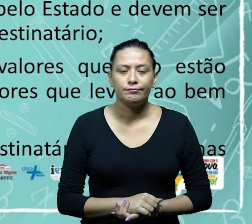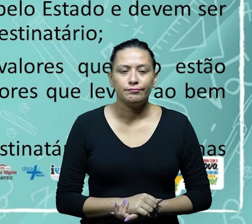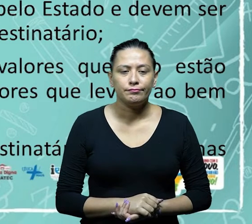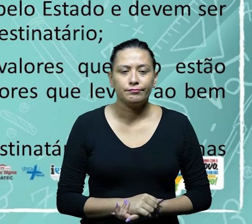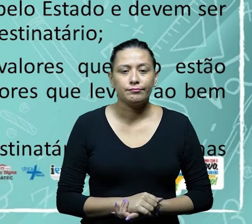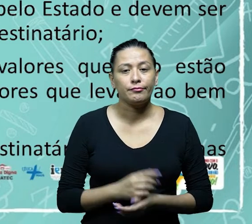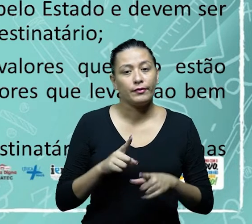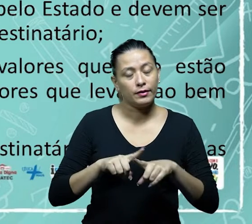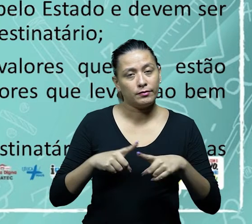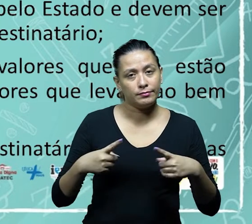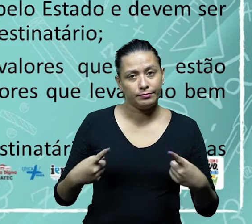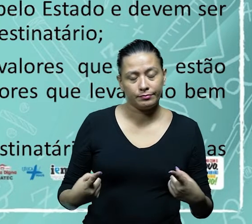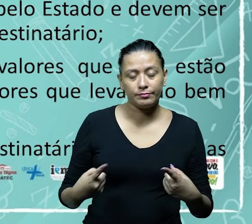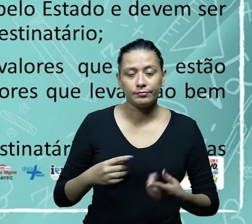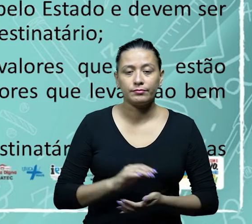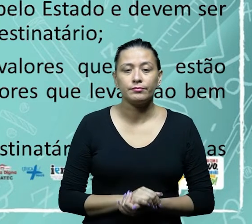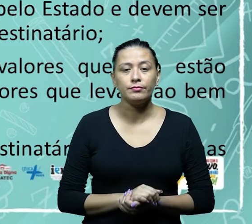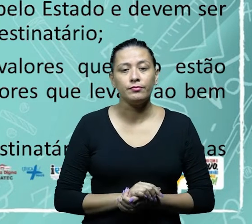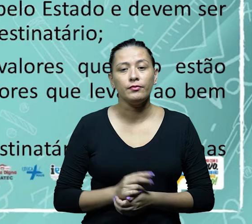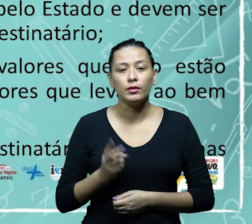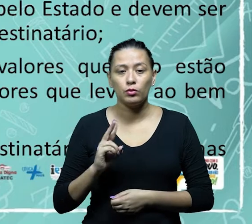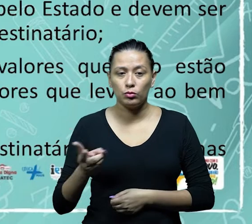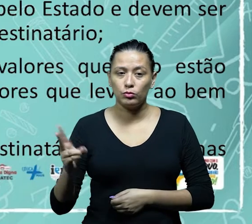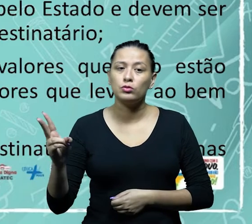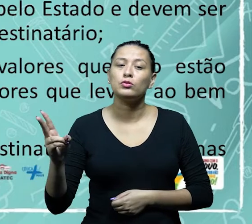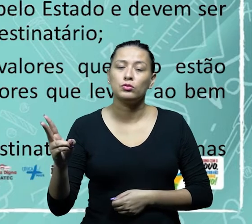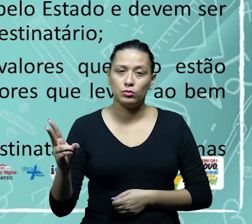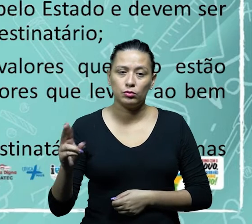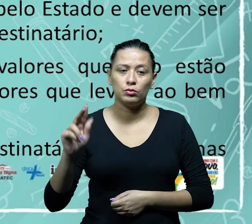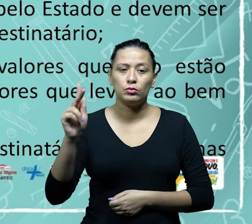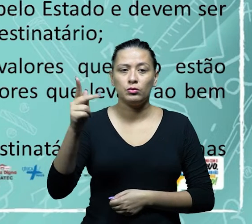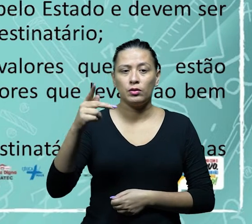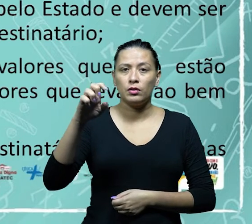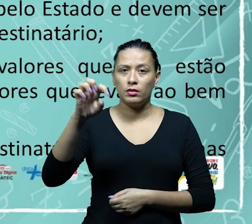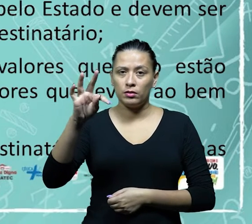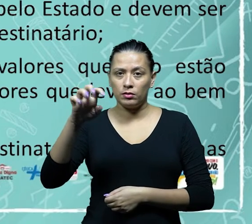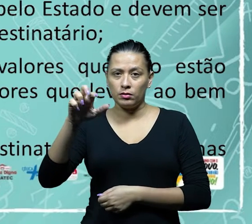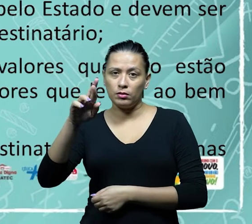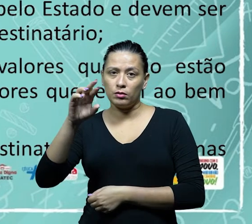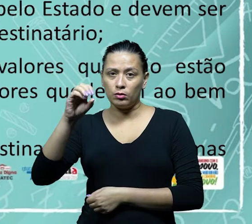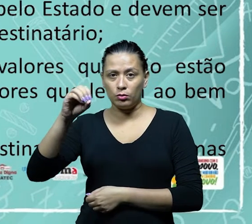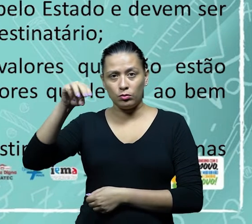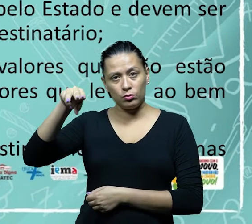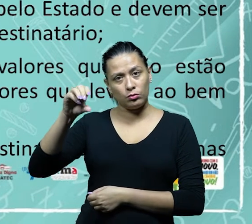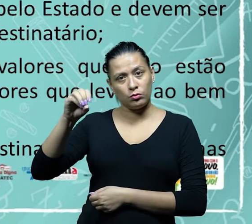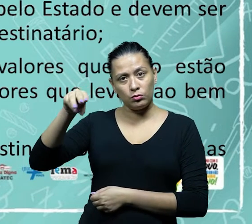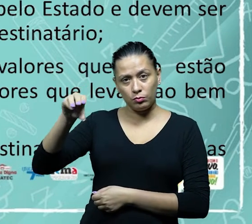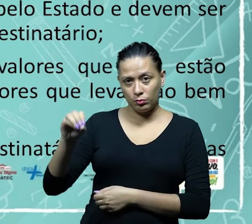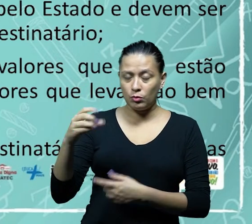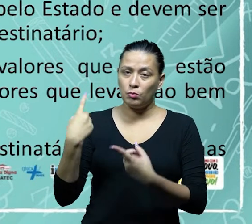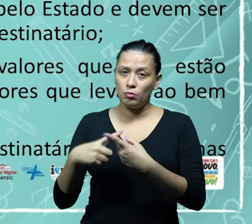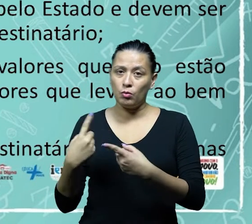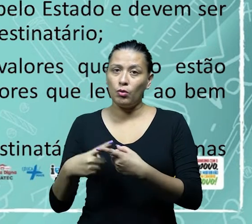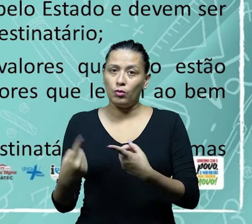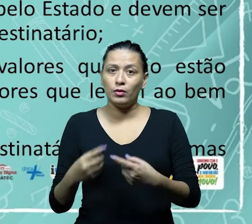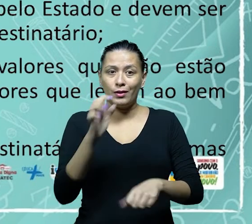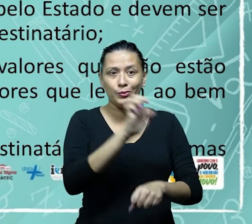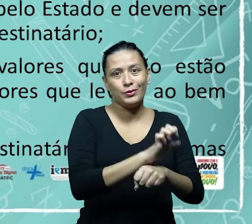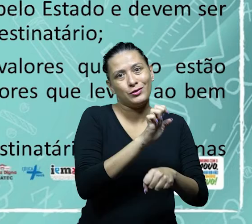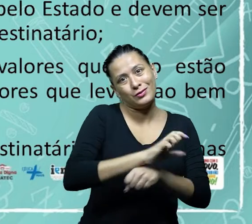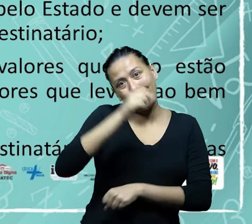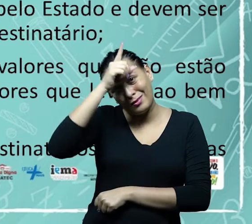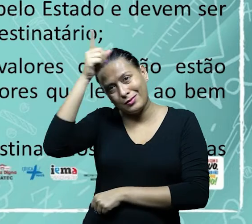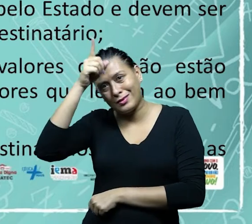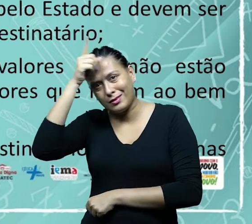indivíduo Tá bom mas elas continuam sendo até autónomas pois as normas jurídicas são elaboradas pelo Estado como foi dito